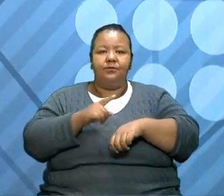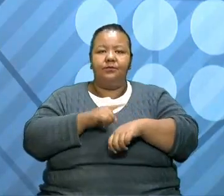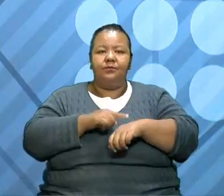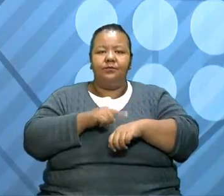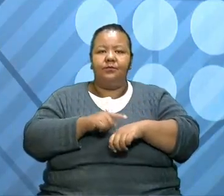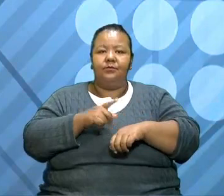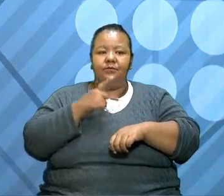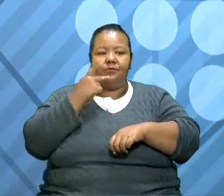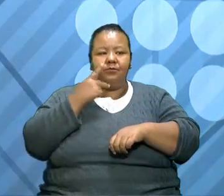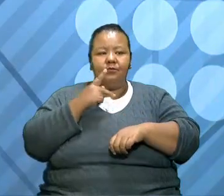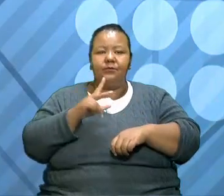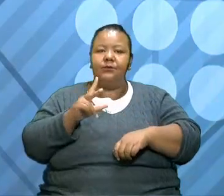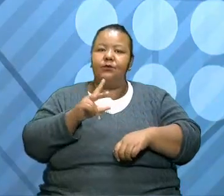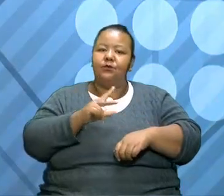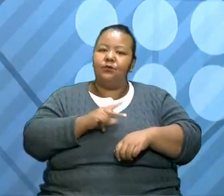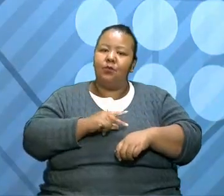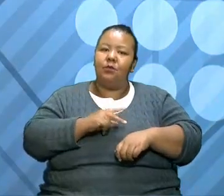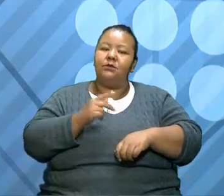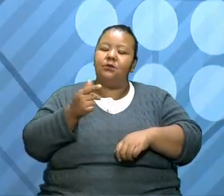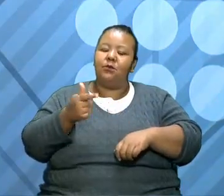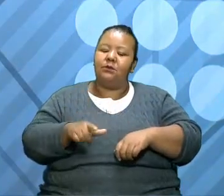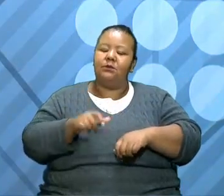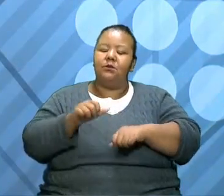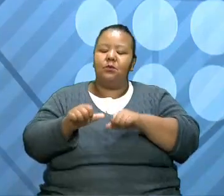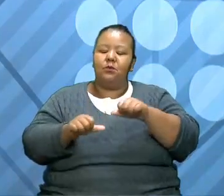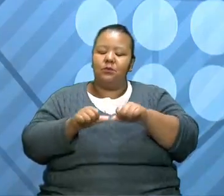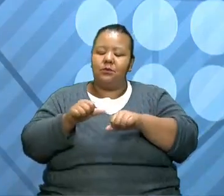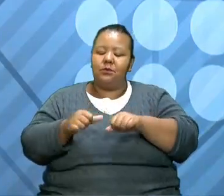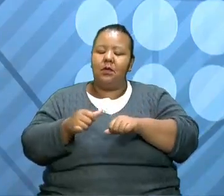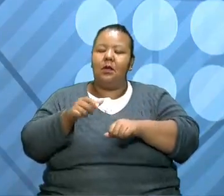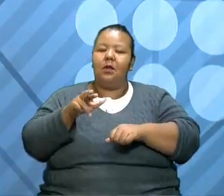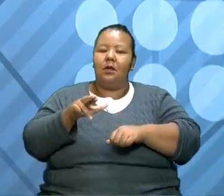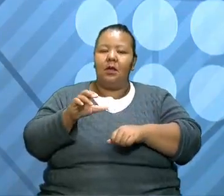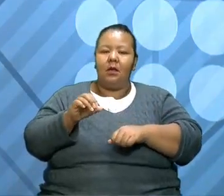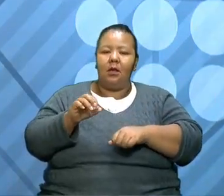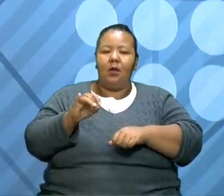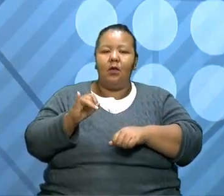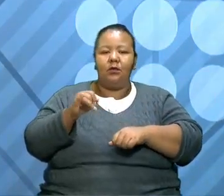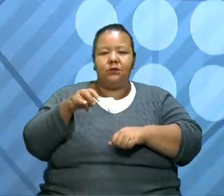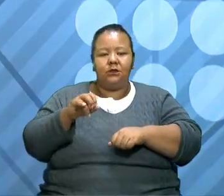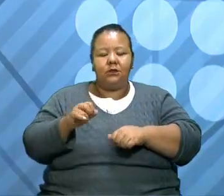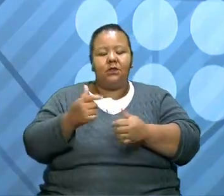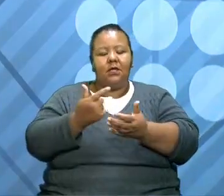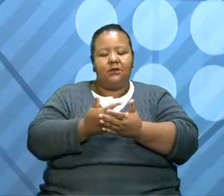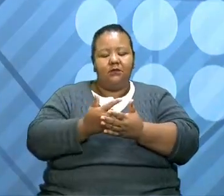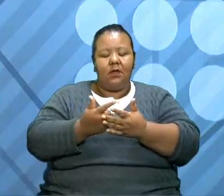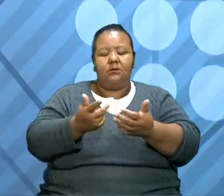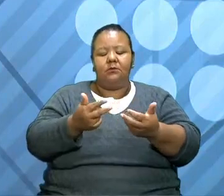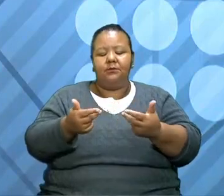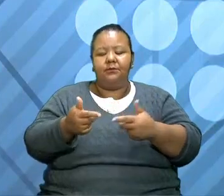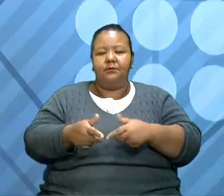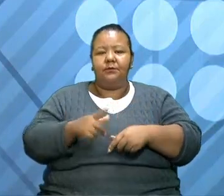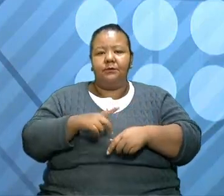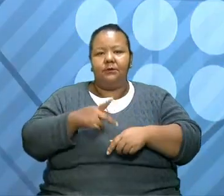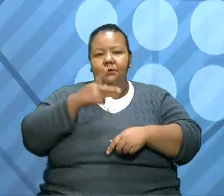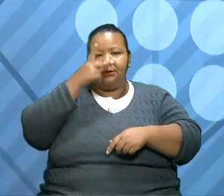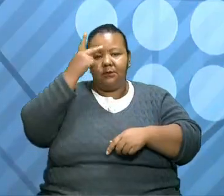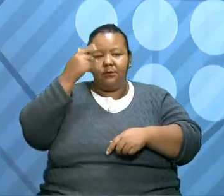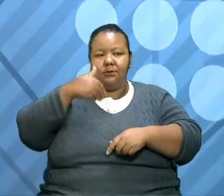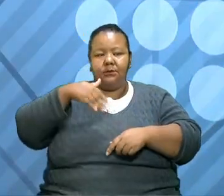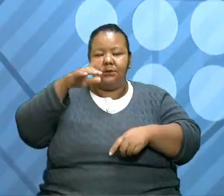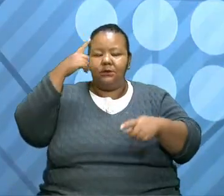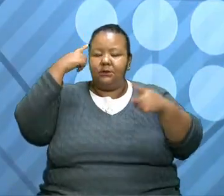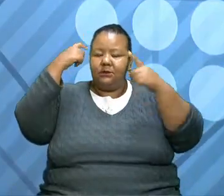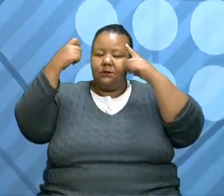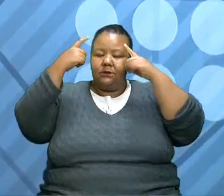você fala assim, nossa, eu consigo ajustar também a minha rotina, as minhas atividades. Tem pessoa que é muito mais